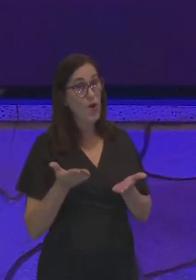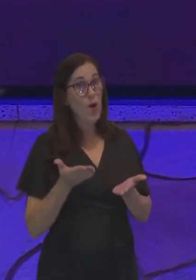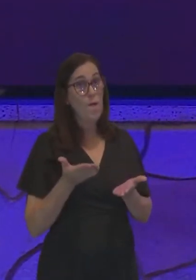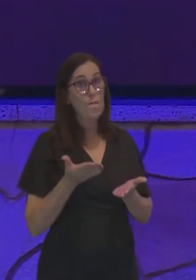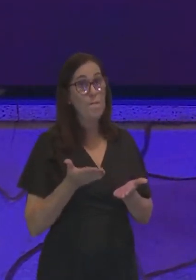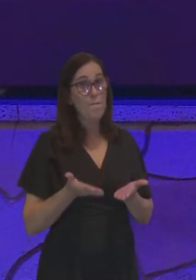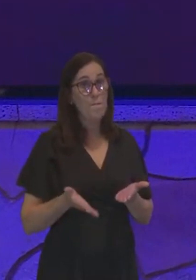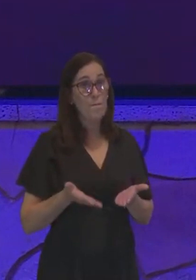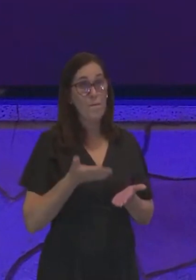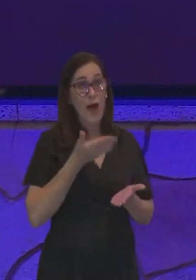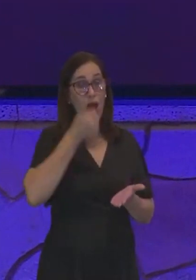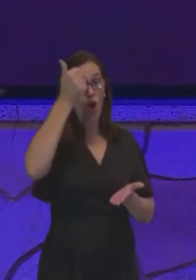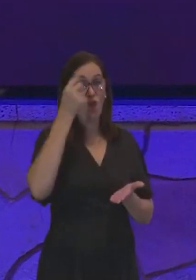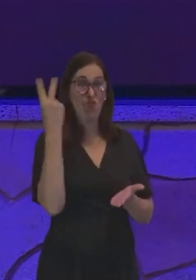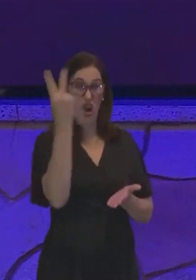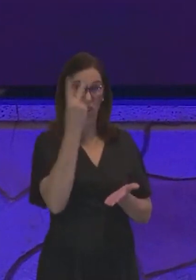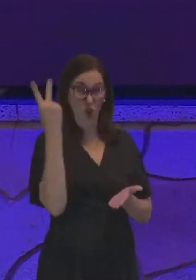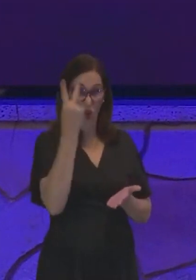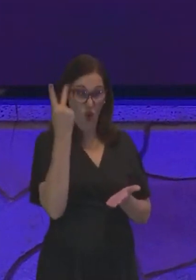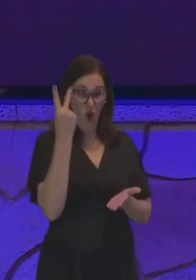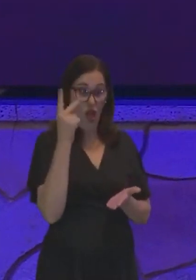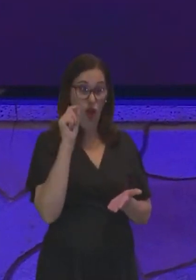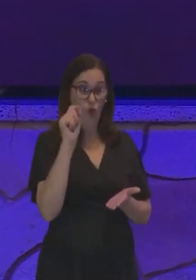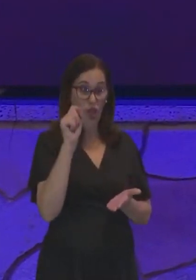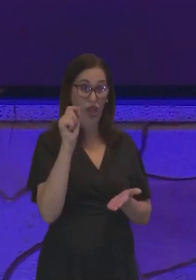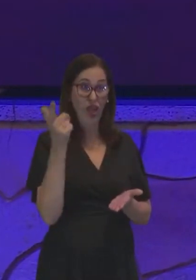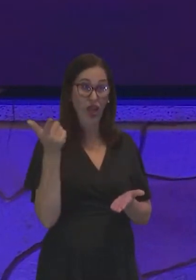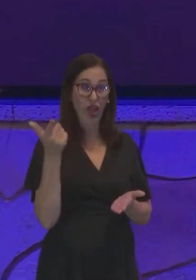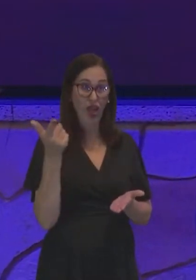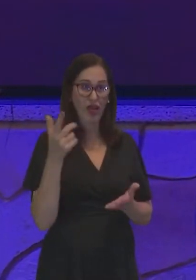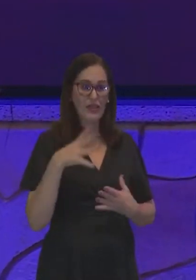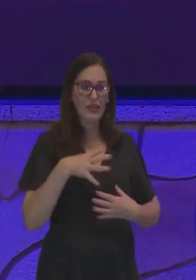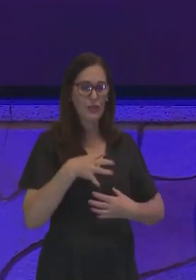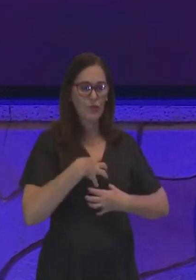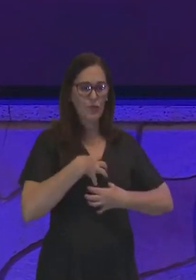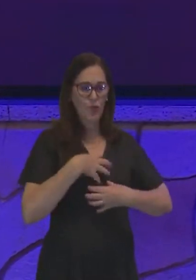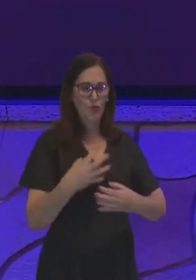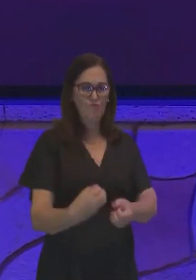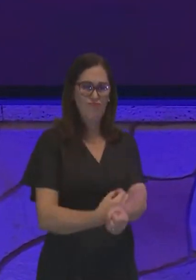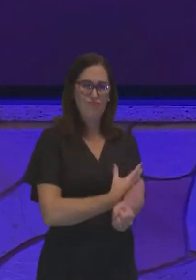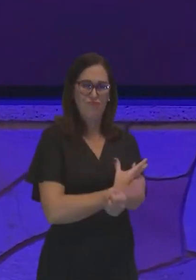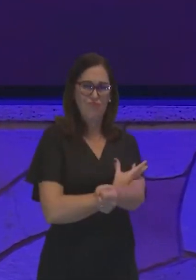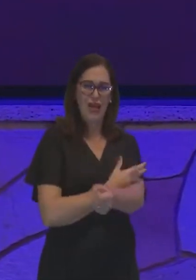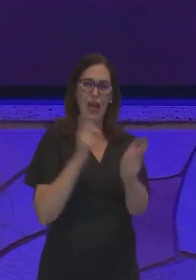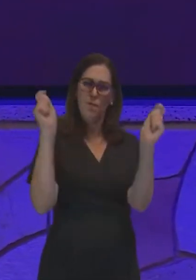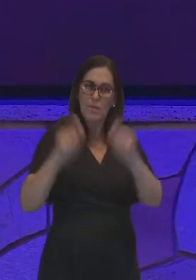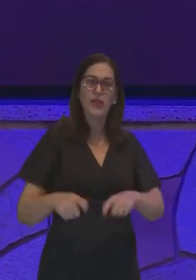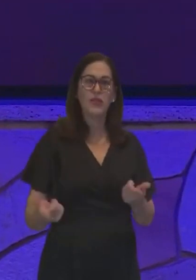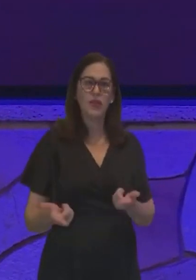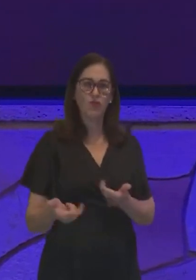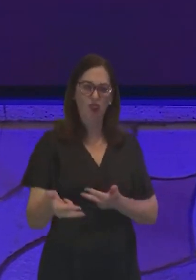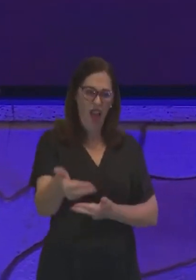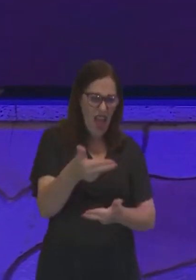dado nas instituições é a questão do valor, é a questão emocional, a capacidade emocional.